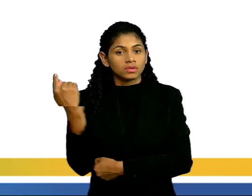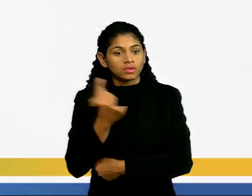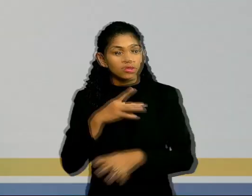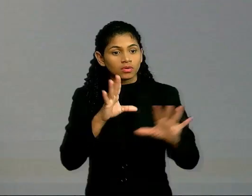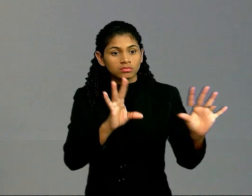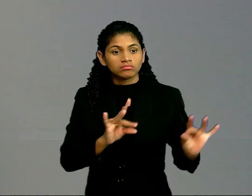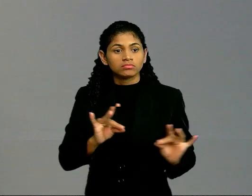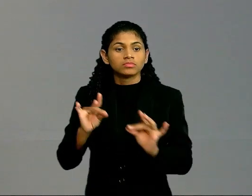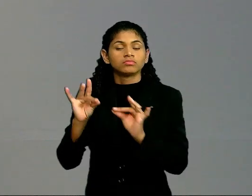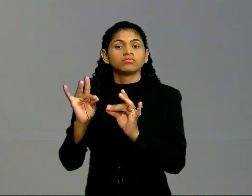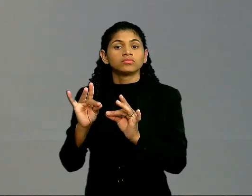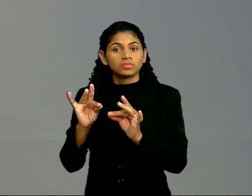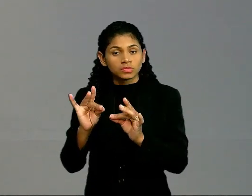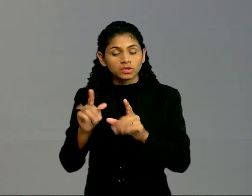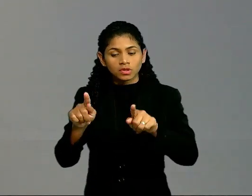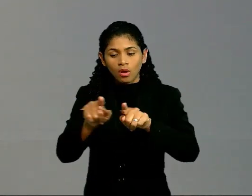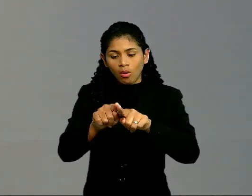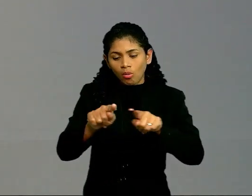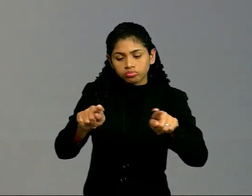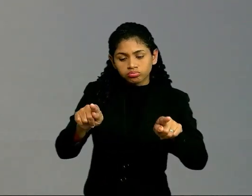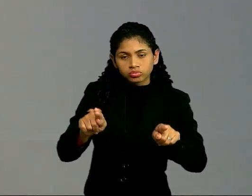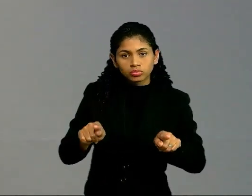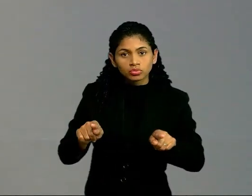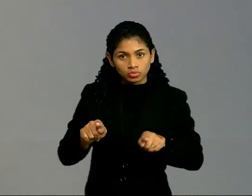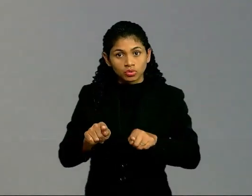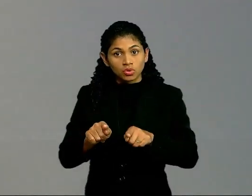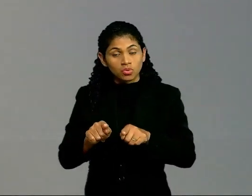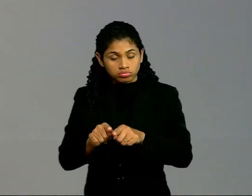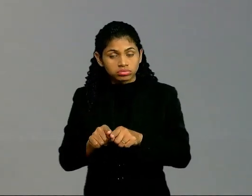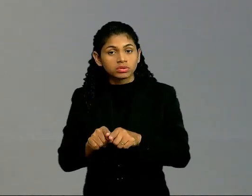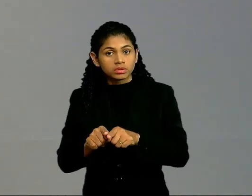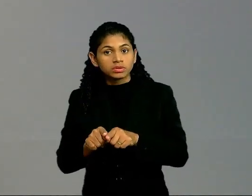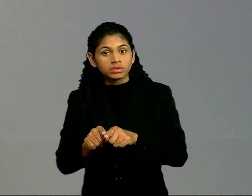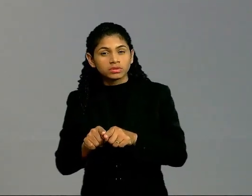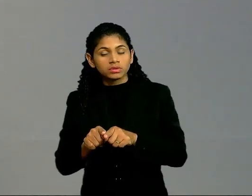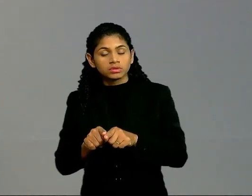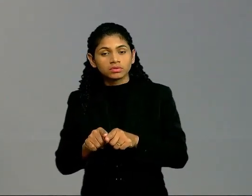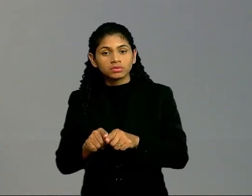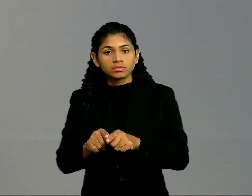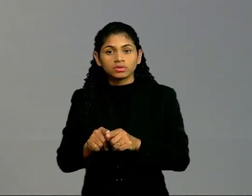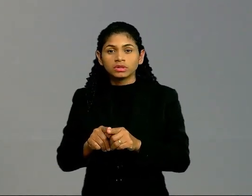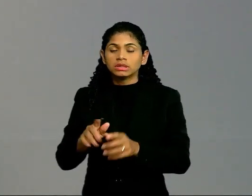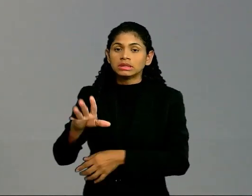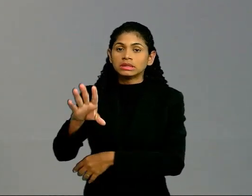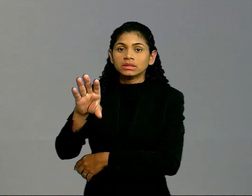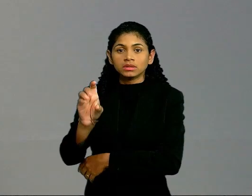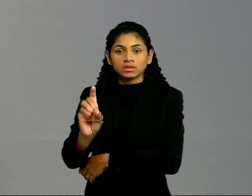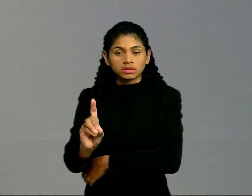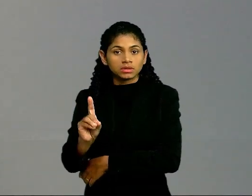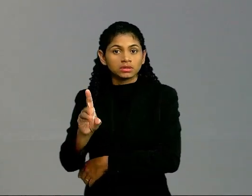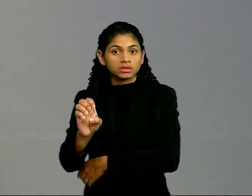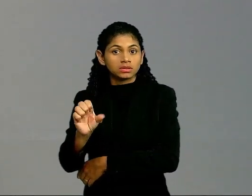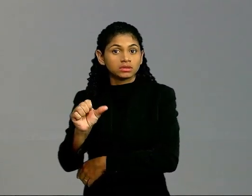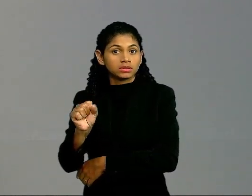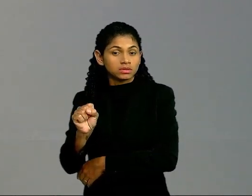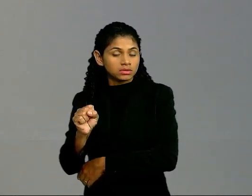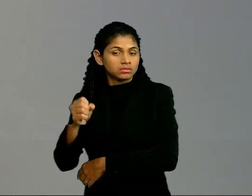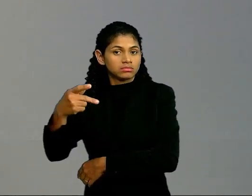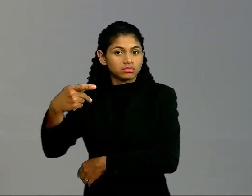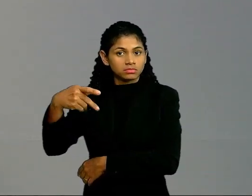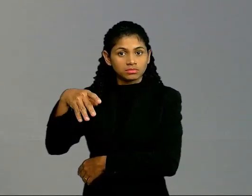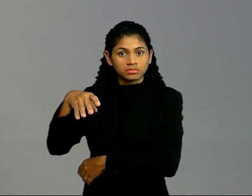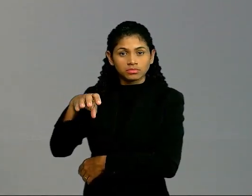Quarto de Despejo como enfoque da nossa aula. Vale ressaltar que é como se fosse